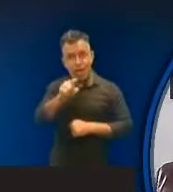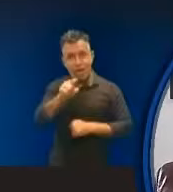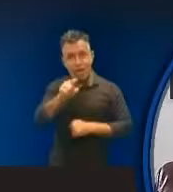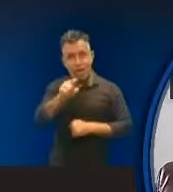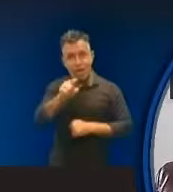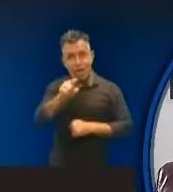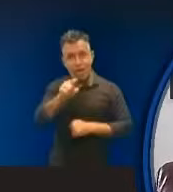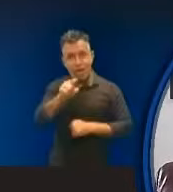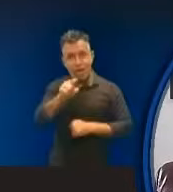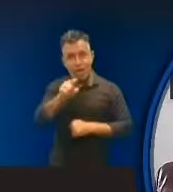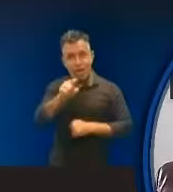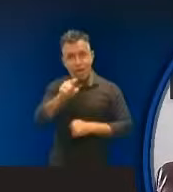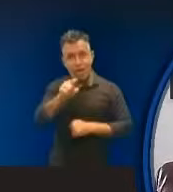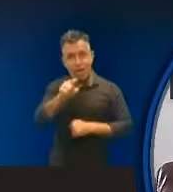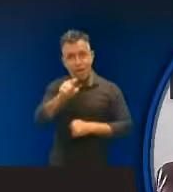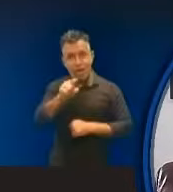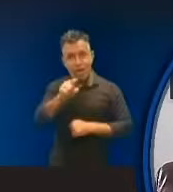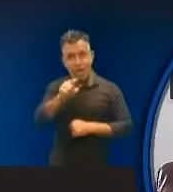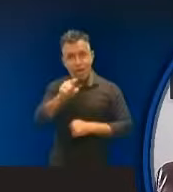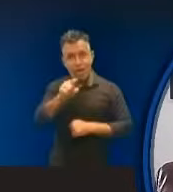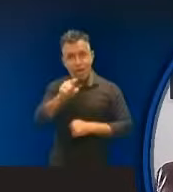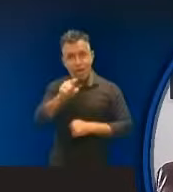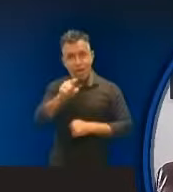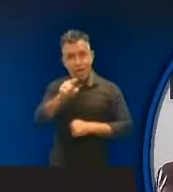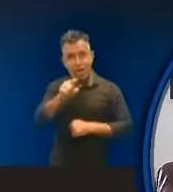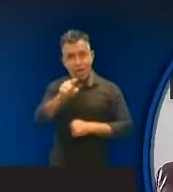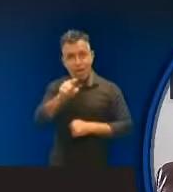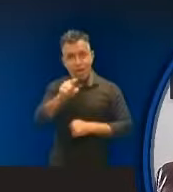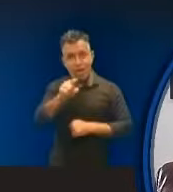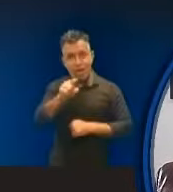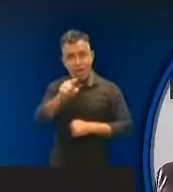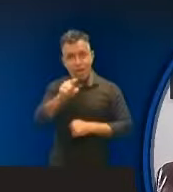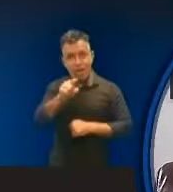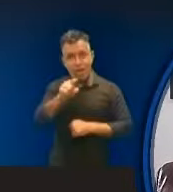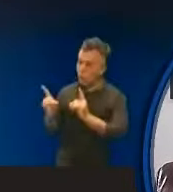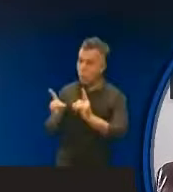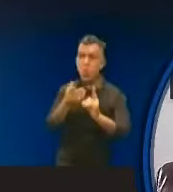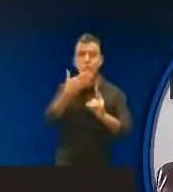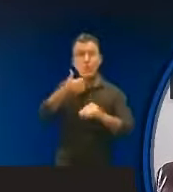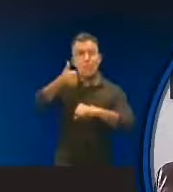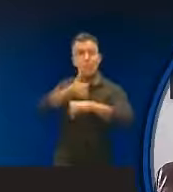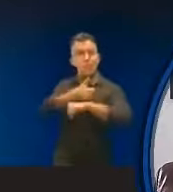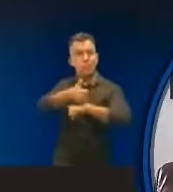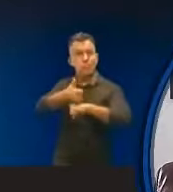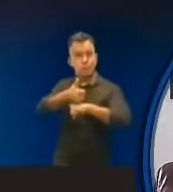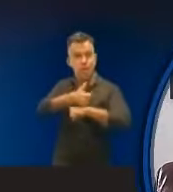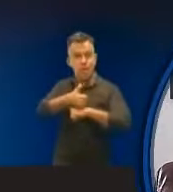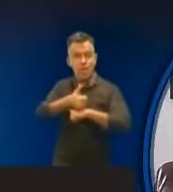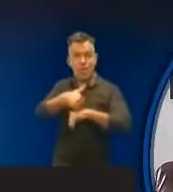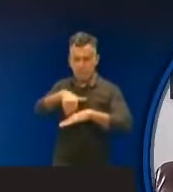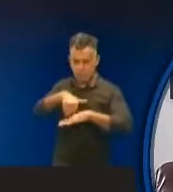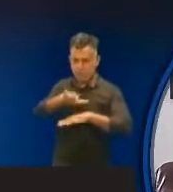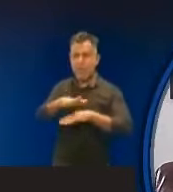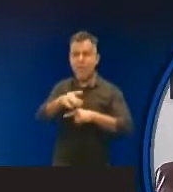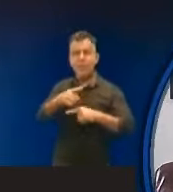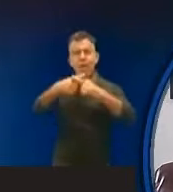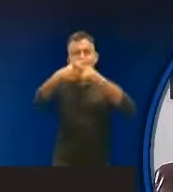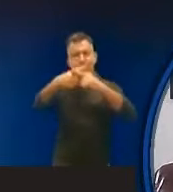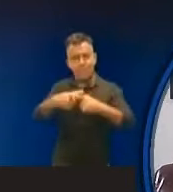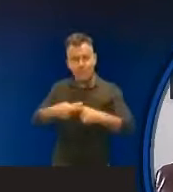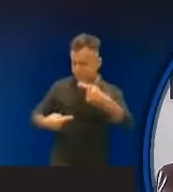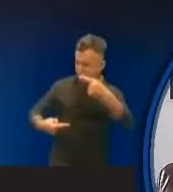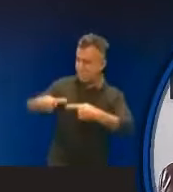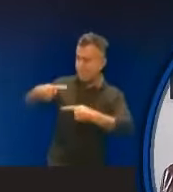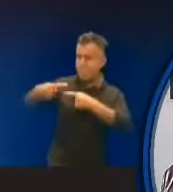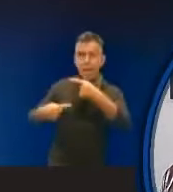transformação ágil. Atraímos os melhores talentos e estamos cada vez mais competitivos. E as